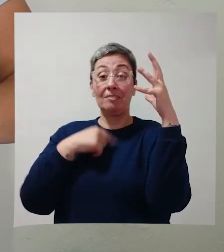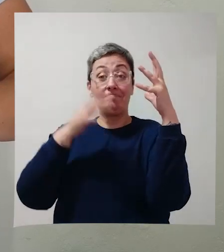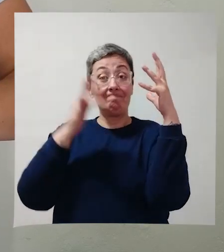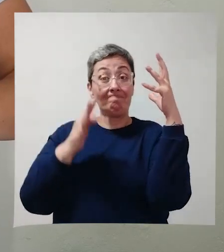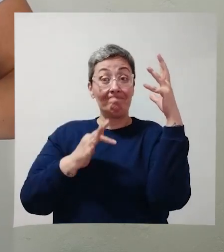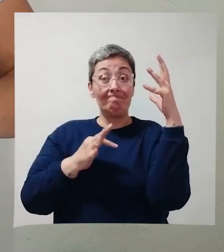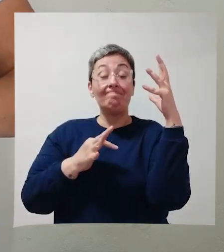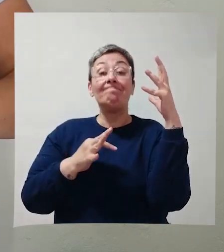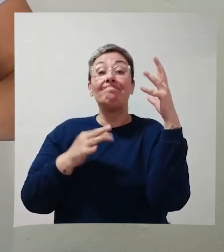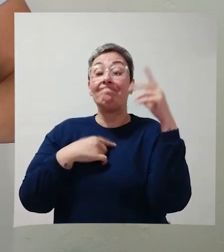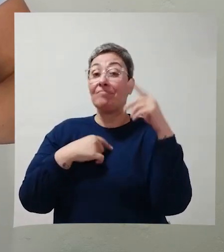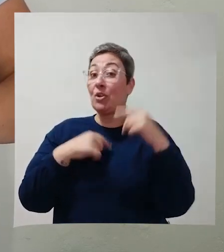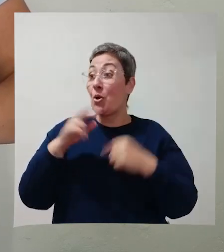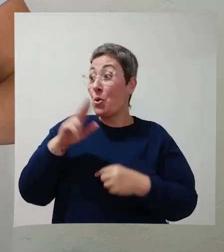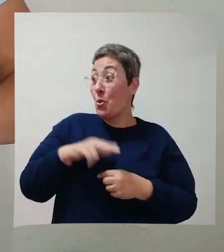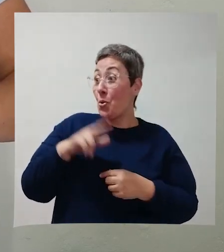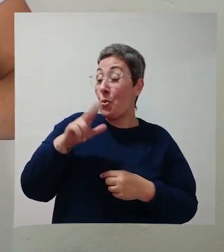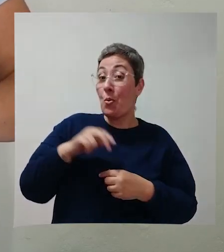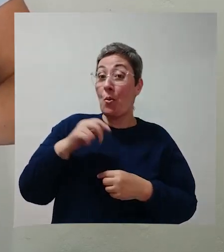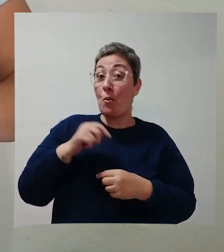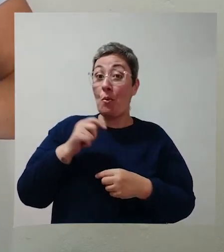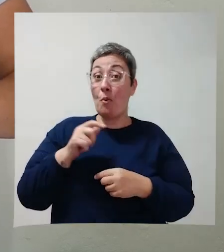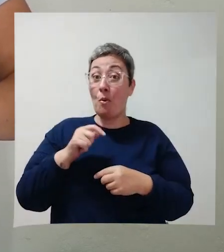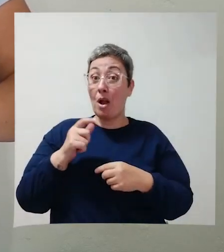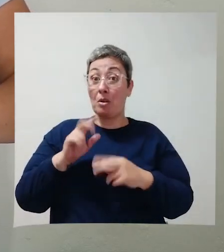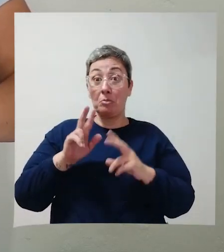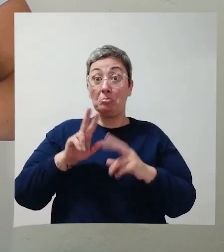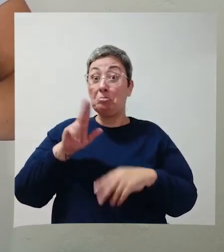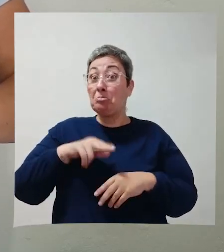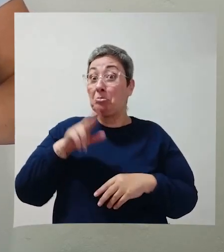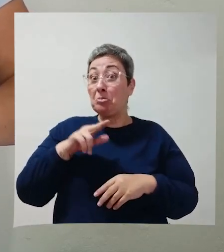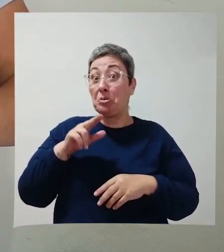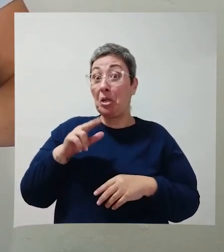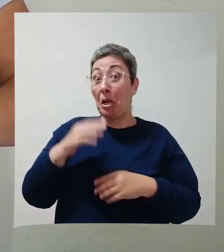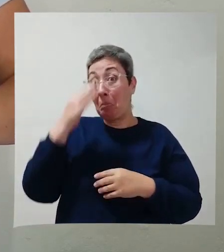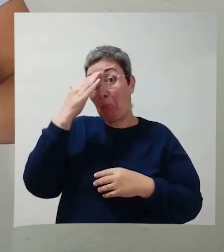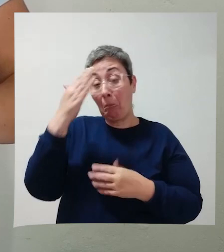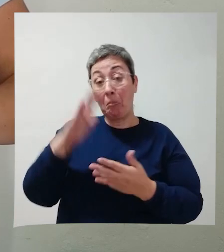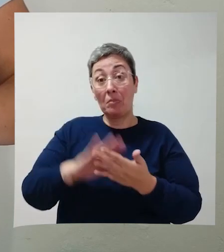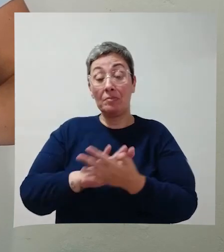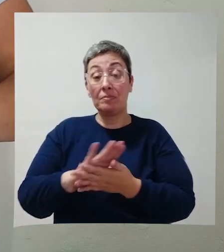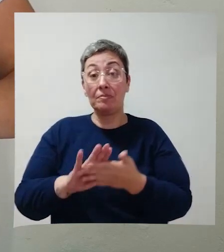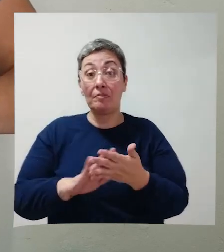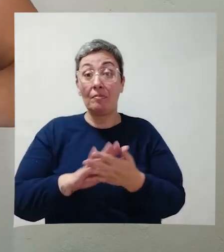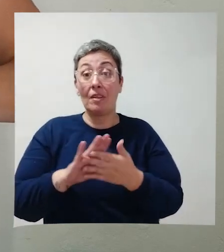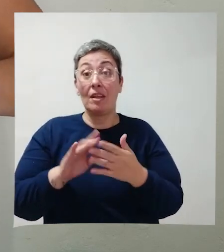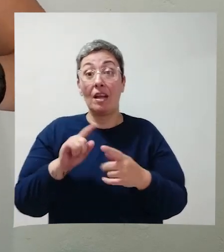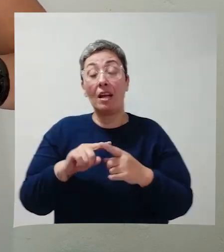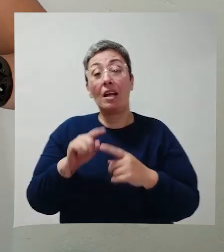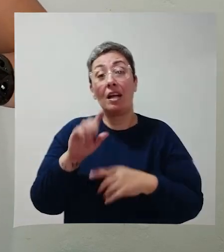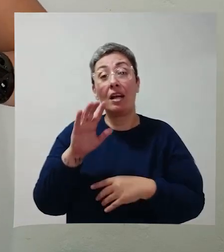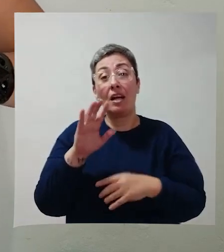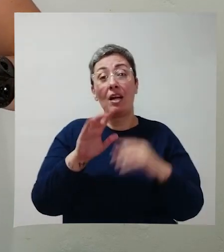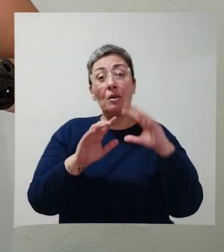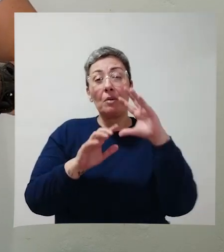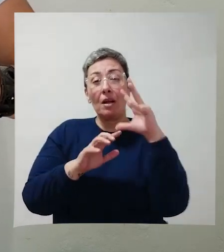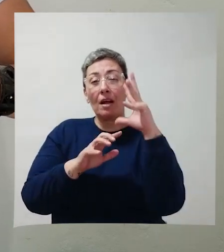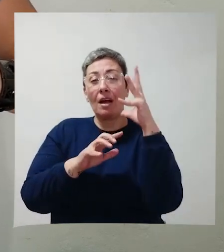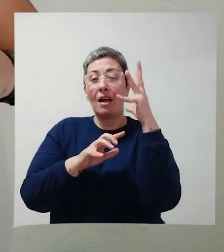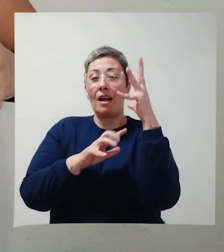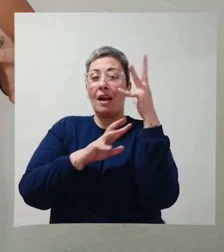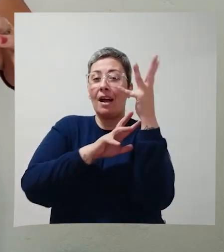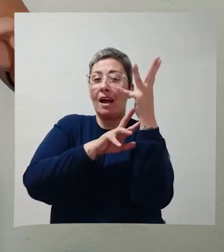tão feliz. Nunca tinham lhe agradecido por nada. Então, o Baobá começou a se